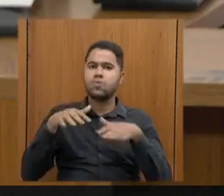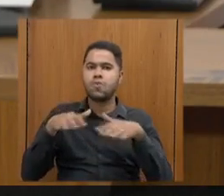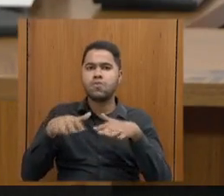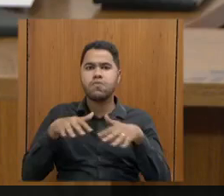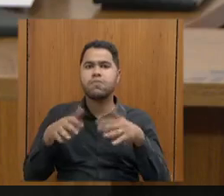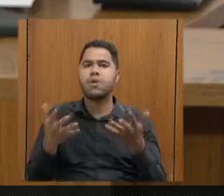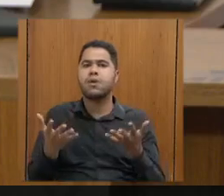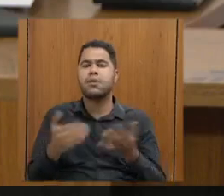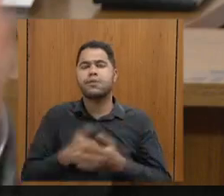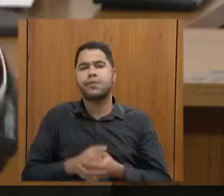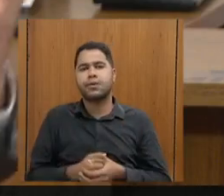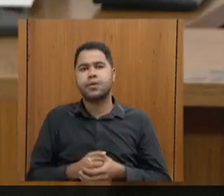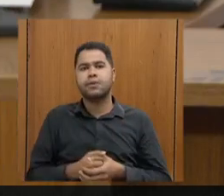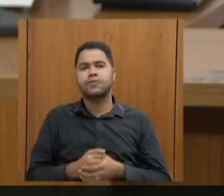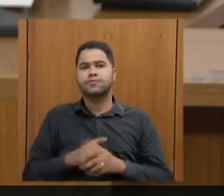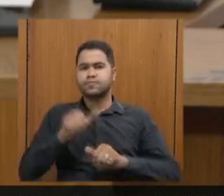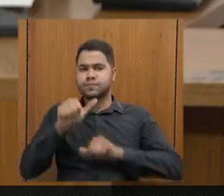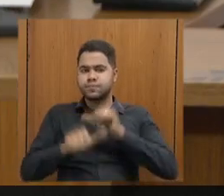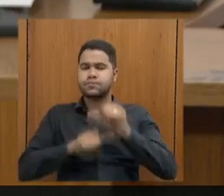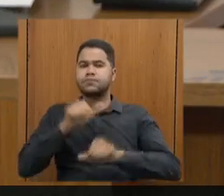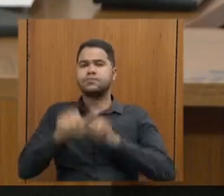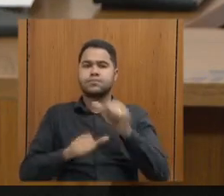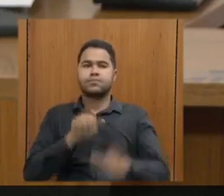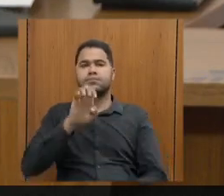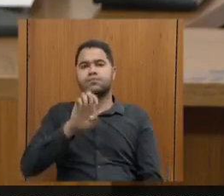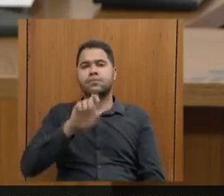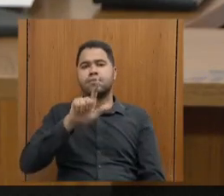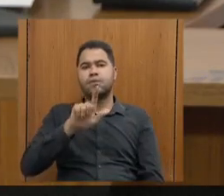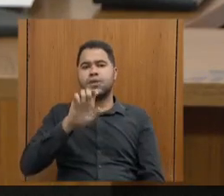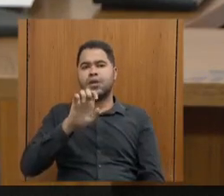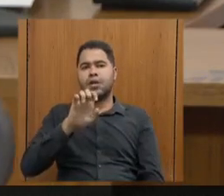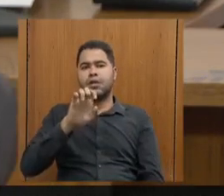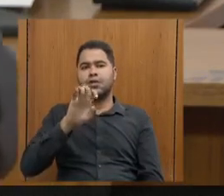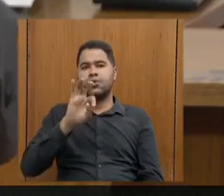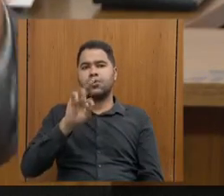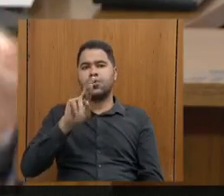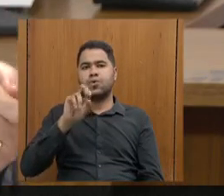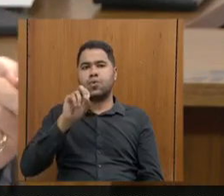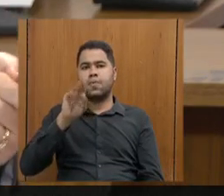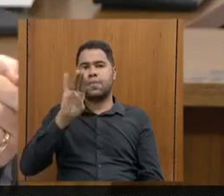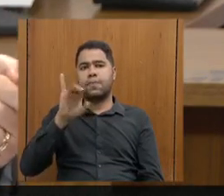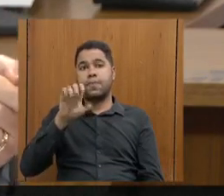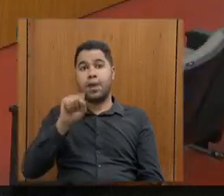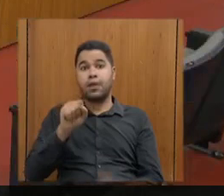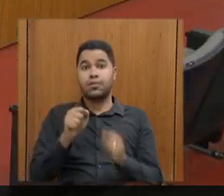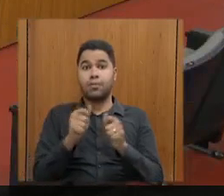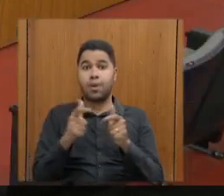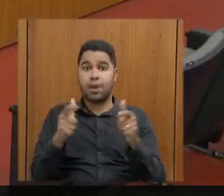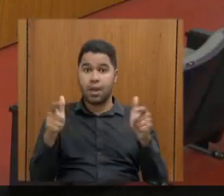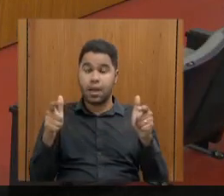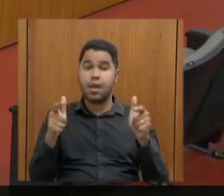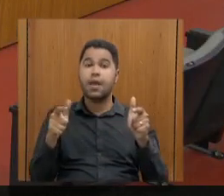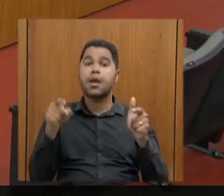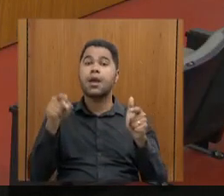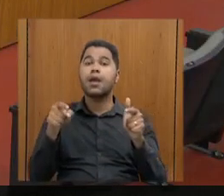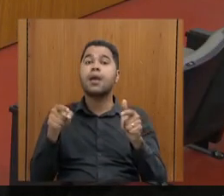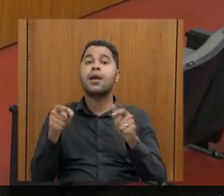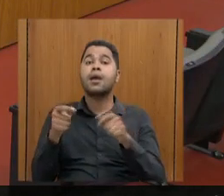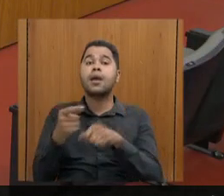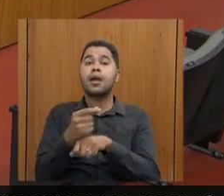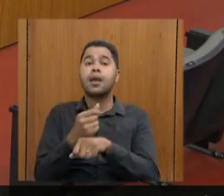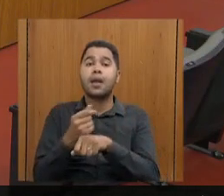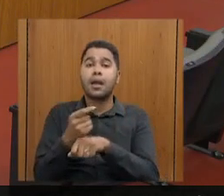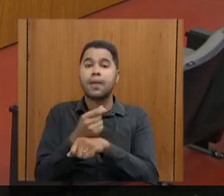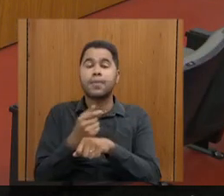de transformar Eletrobras em uma corporação né foi feita uma criação de Capital em Santo Antônio